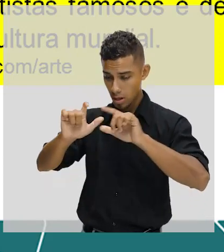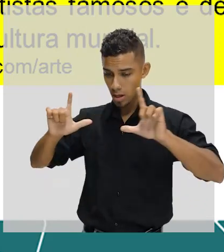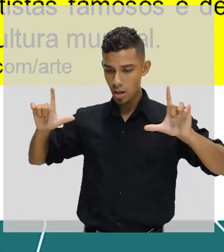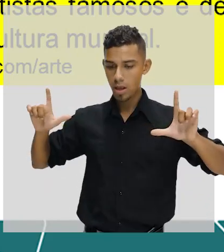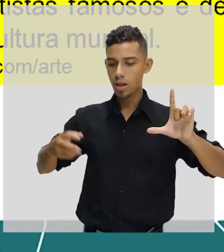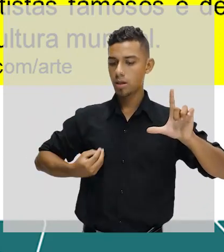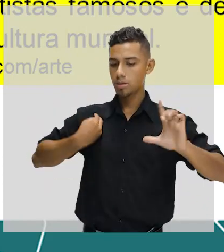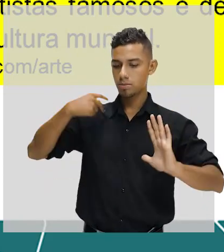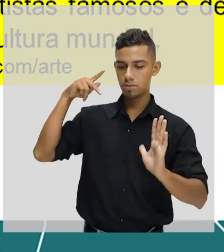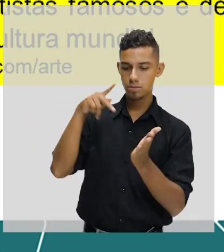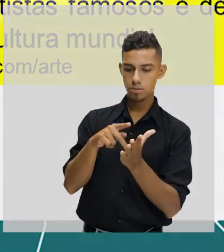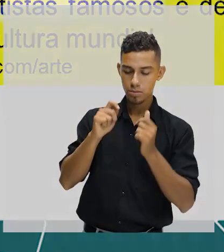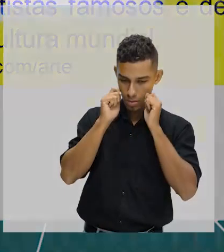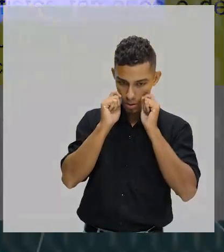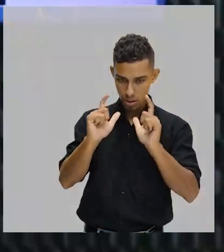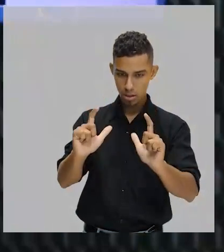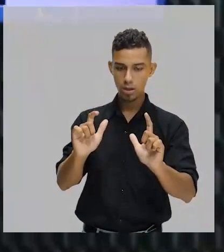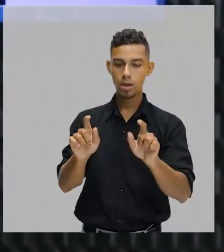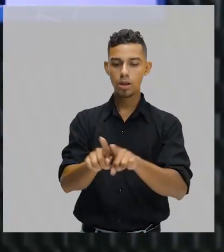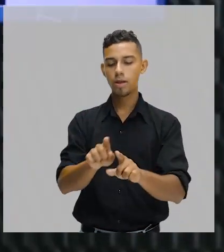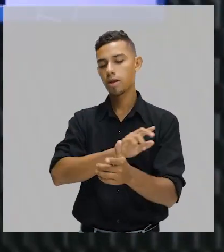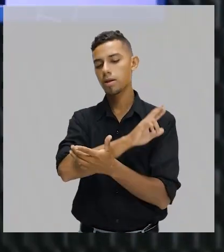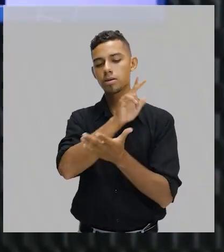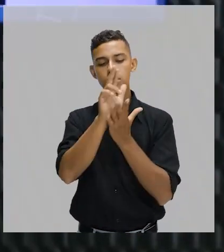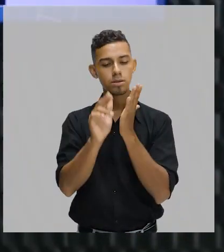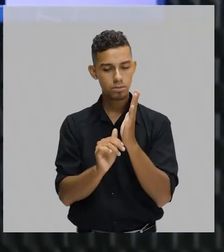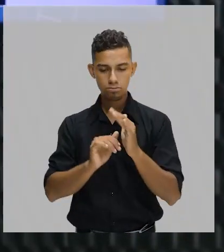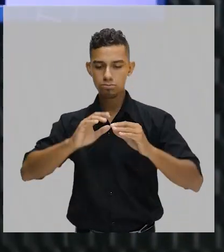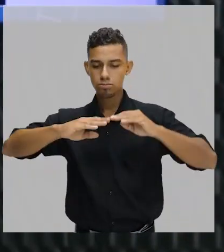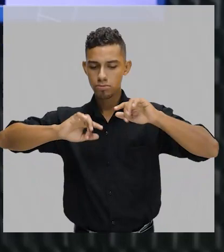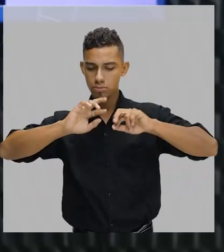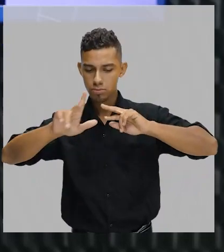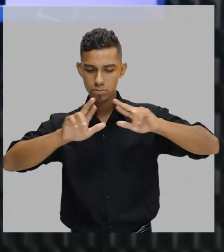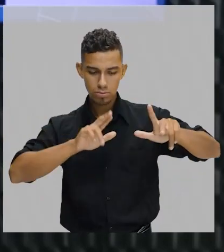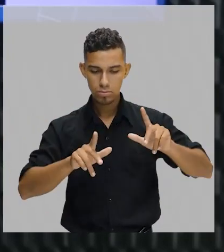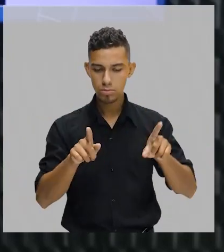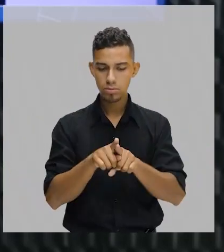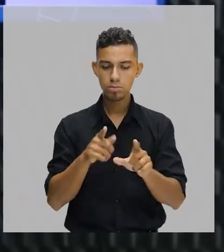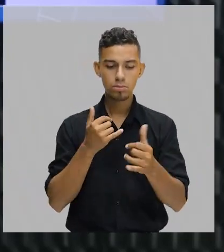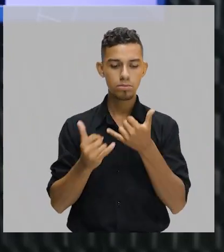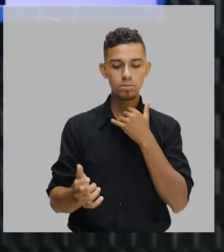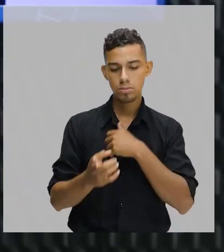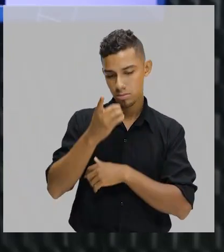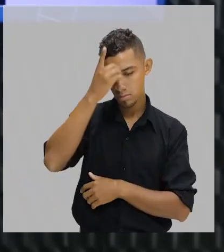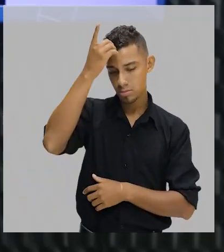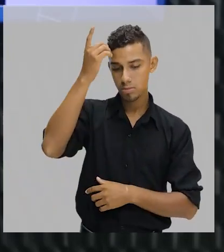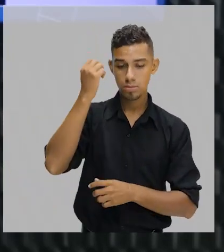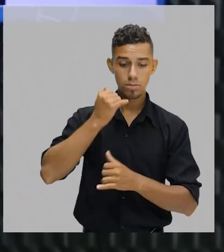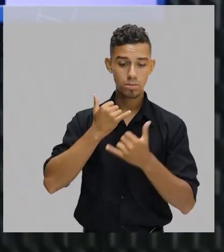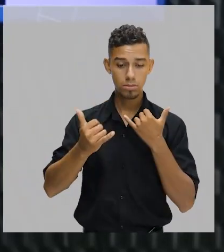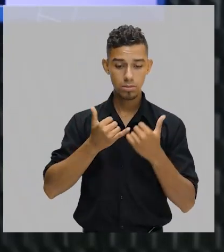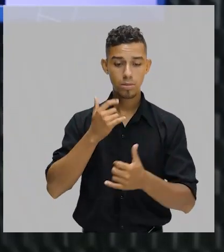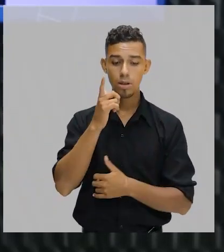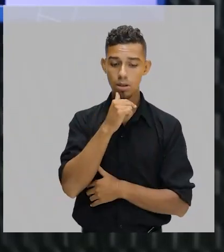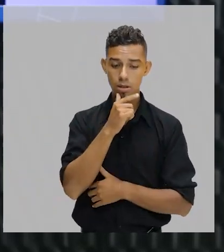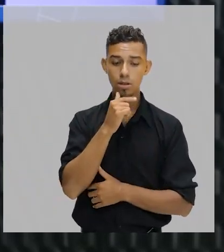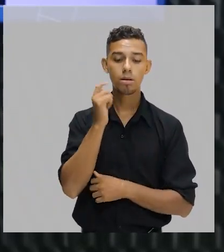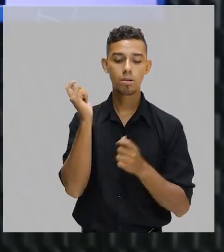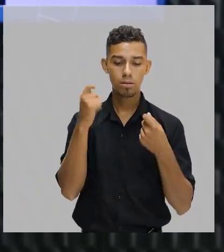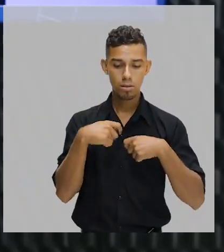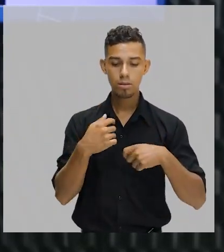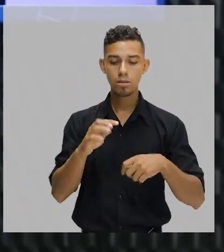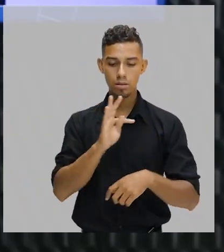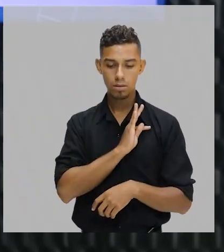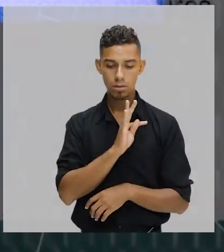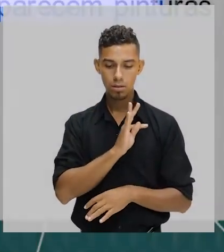onde ele vai transitando em uma série de texturas diferentes. A ideia de parecer água é simplesmente a observação do artista e a técnica dele